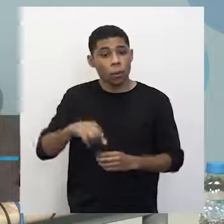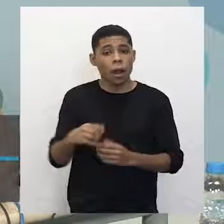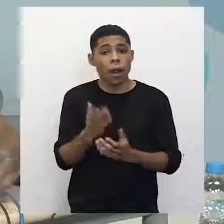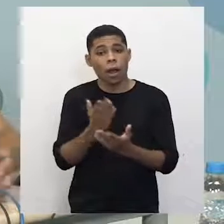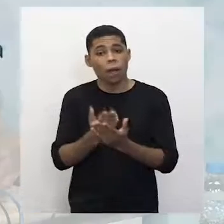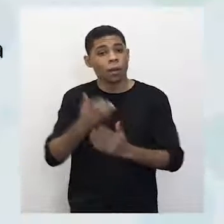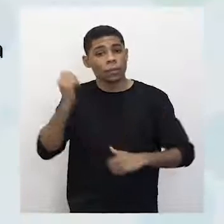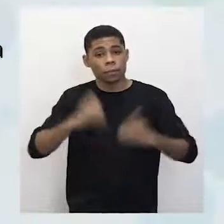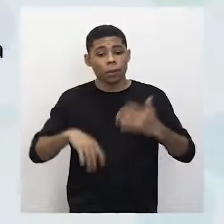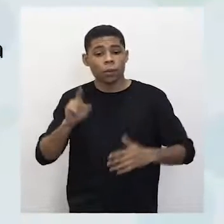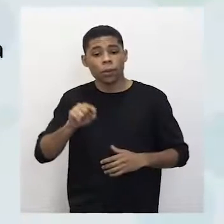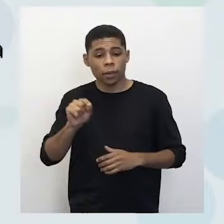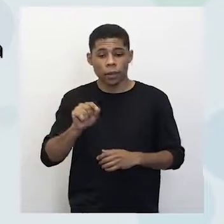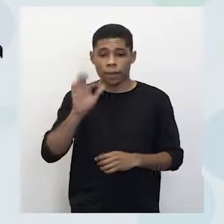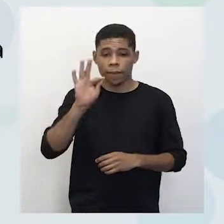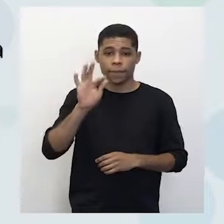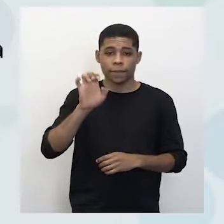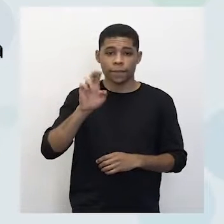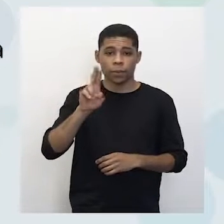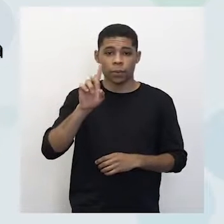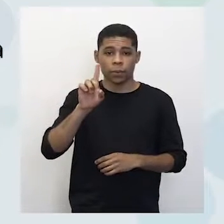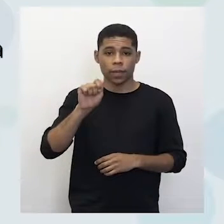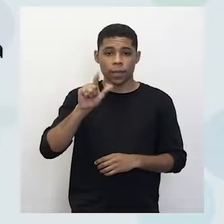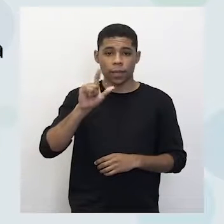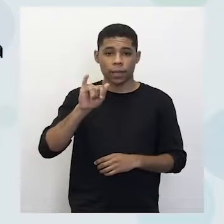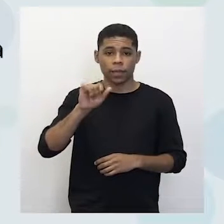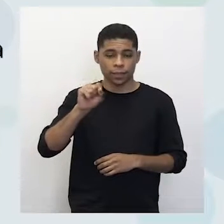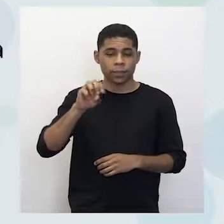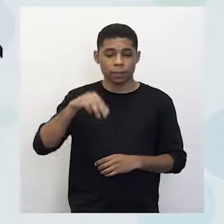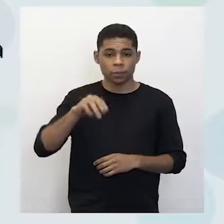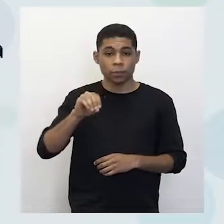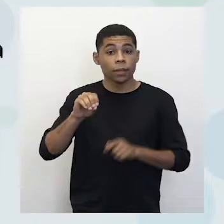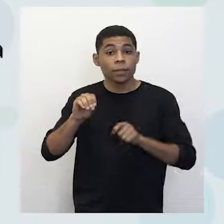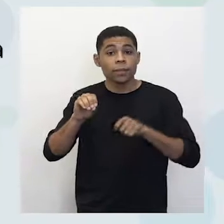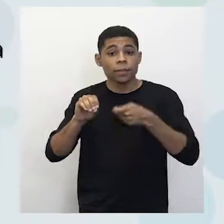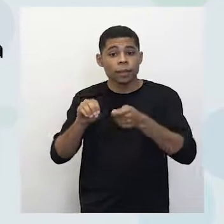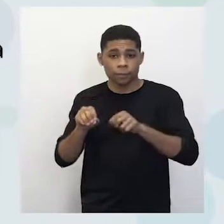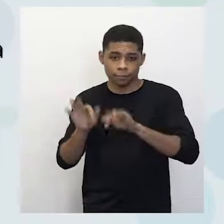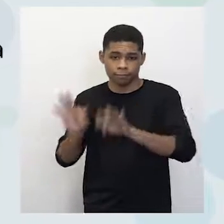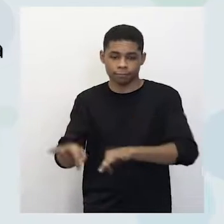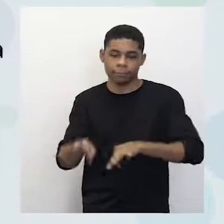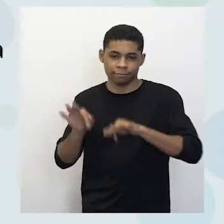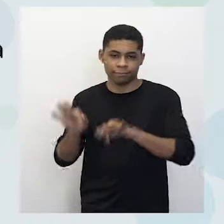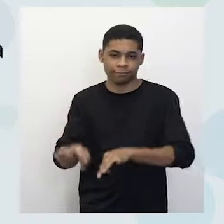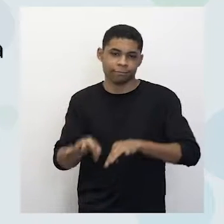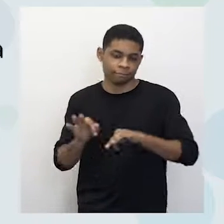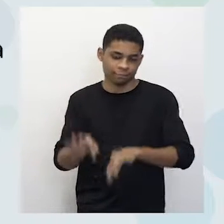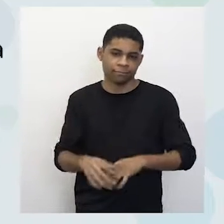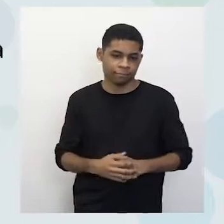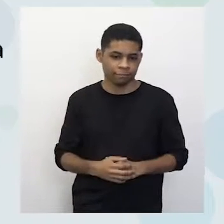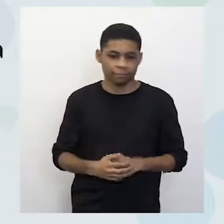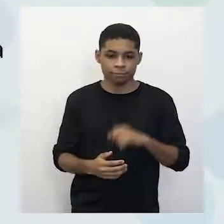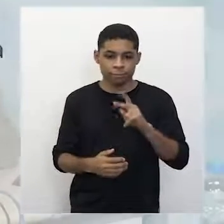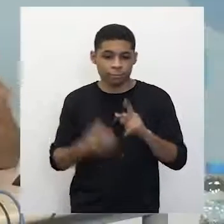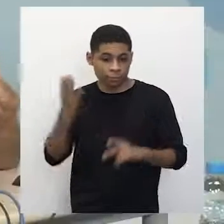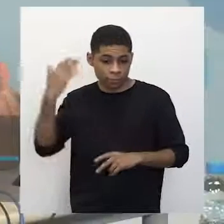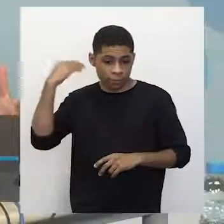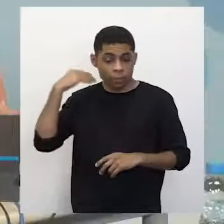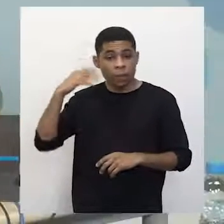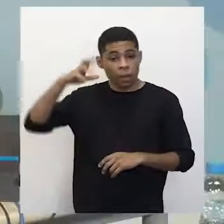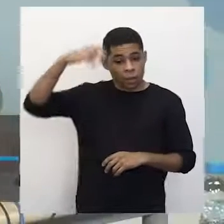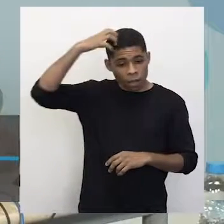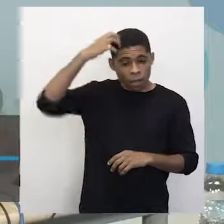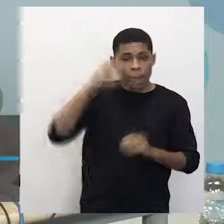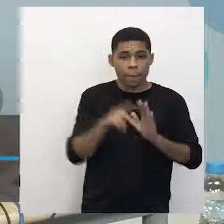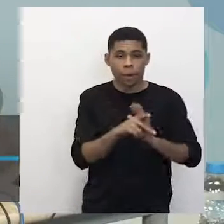sobre o feudalismo. Na aula passada nós falamos sobre o Reino dos Francos, né, onde as bases